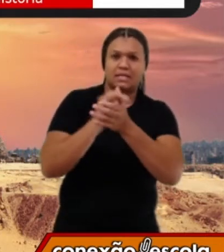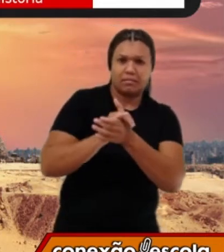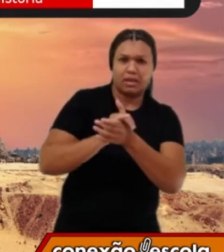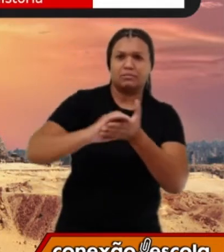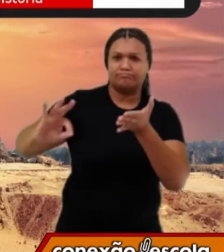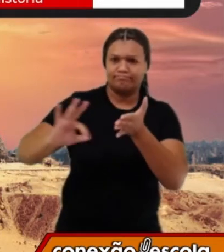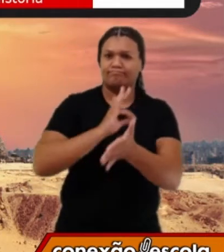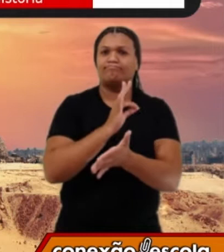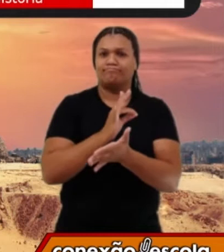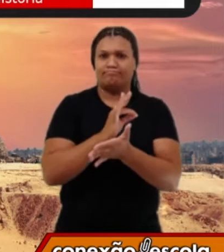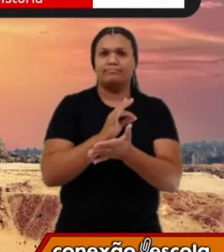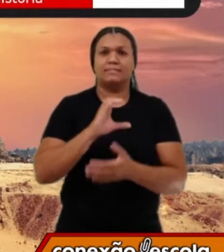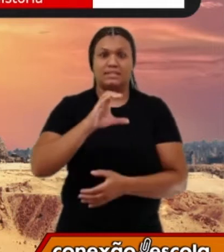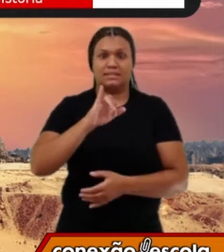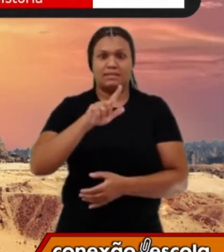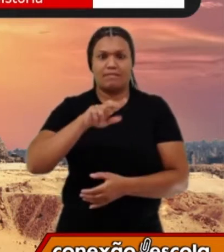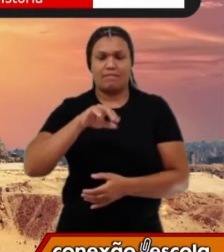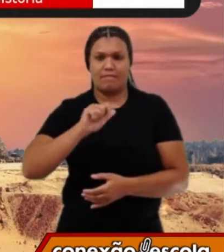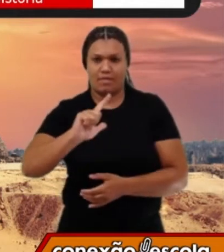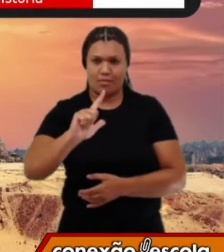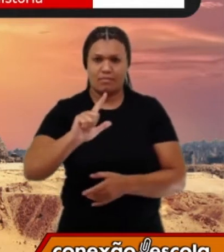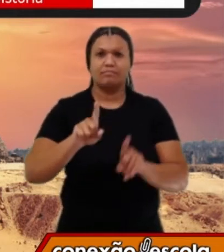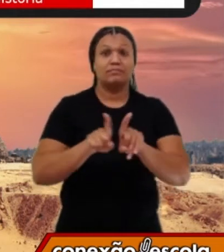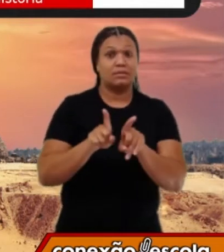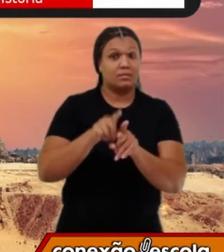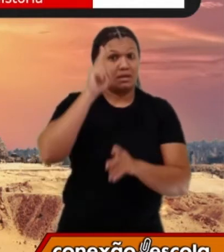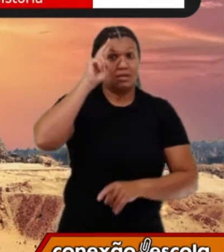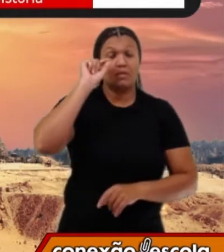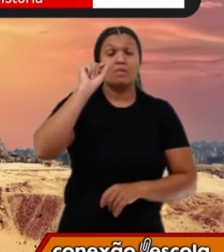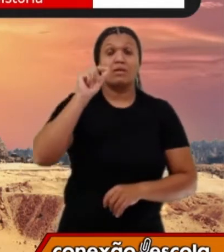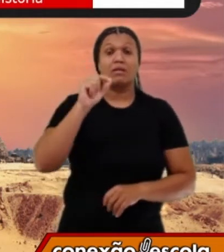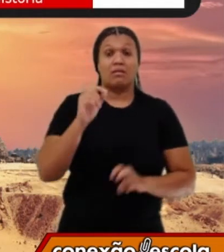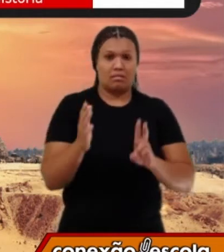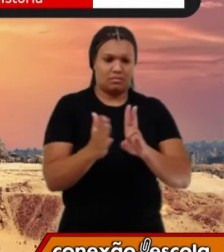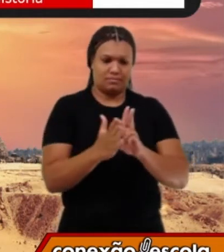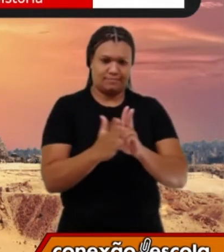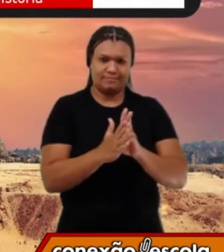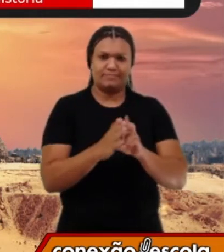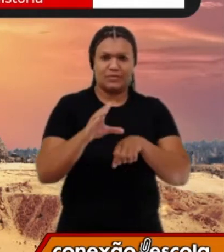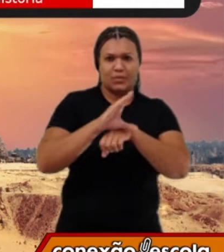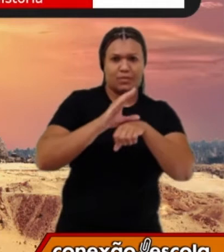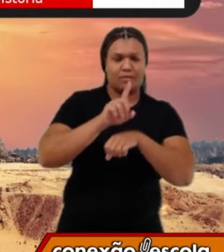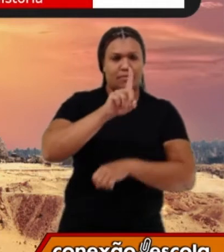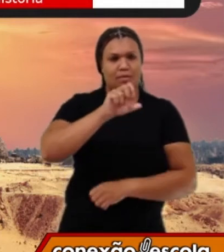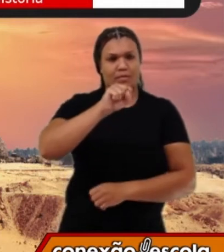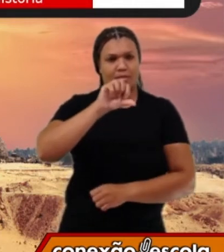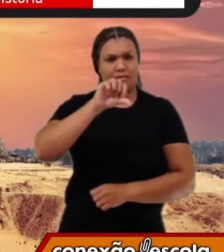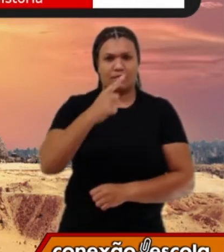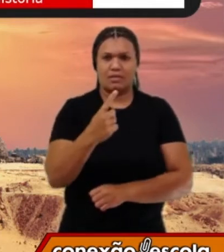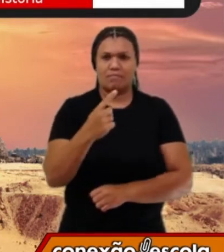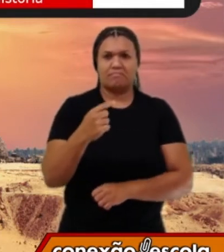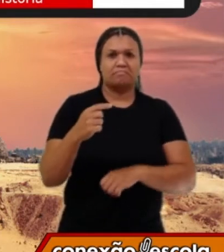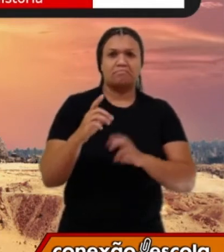Constituição. Devemos lembrar também que os índios, pela Constituição de 1891, eles eram considerados seres